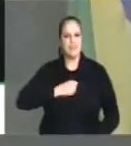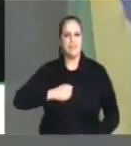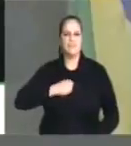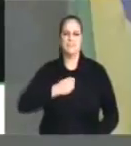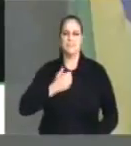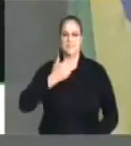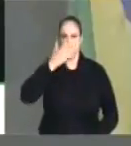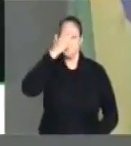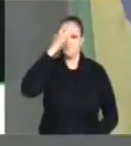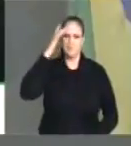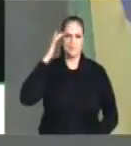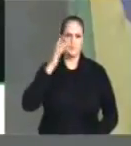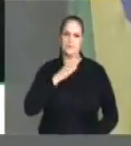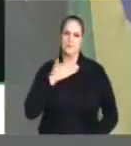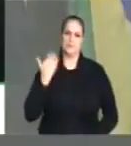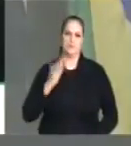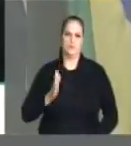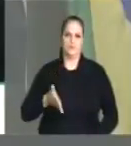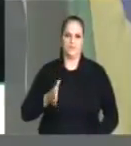Oswaldo Manicardi,